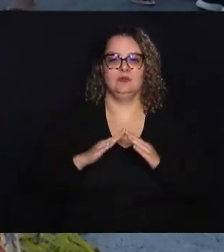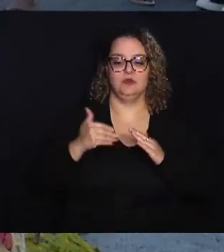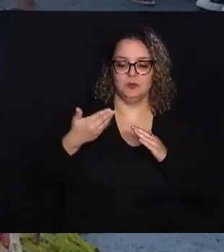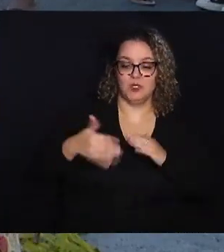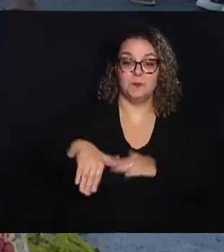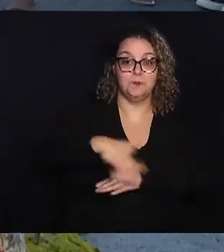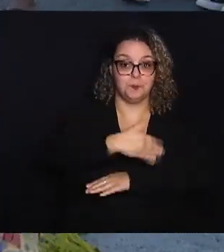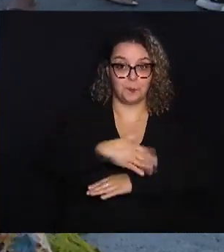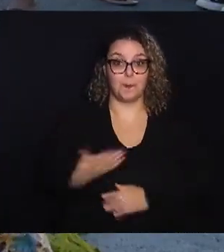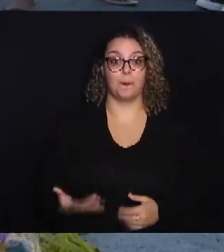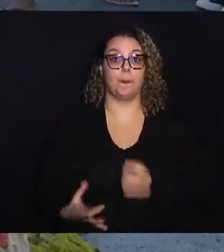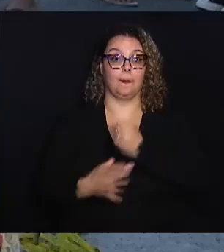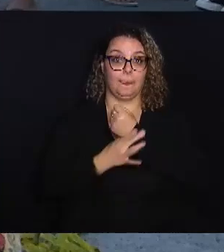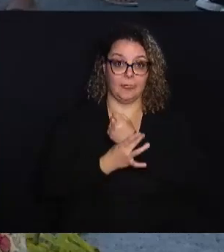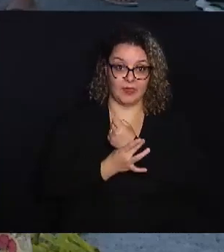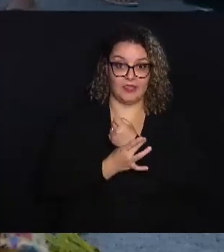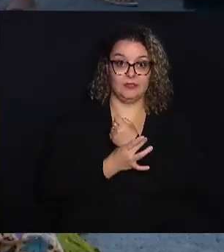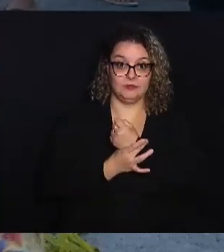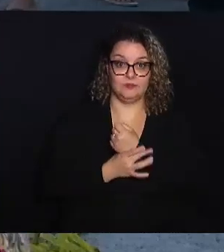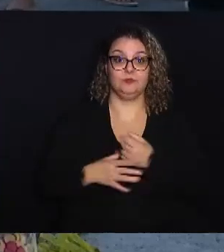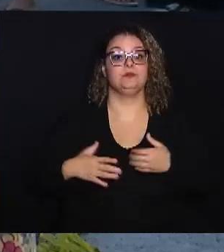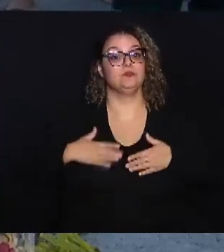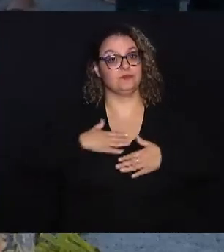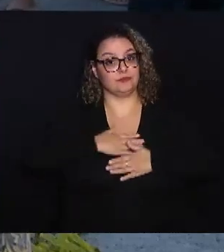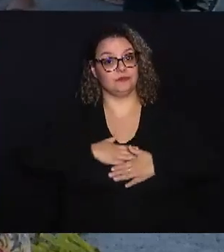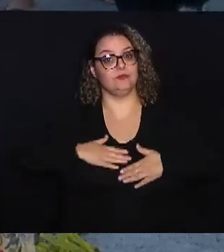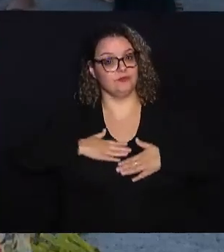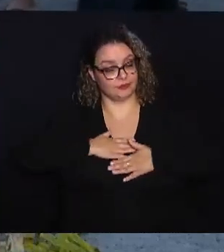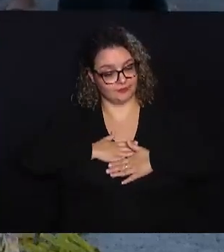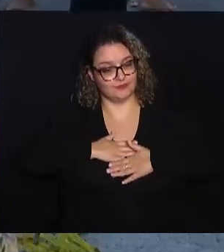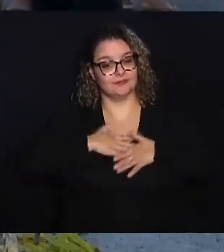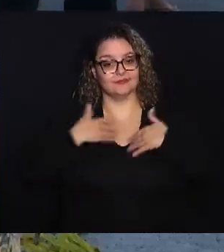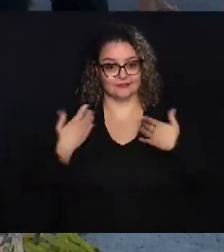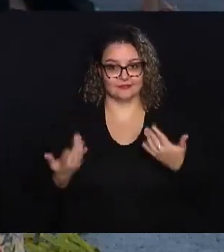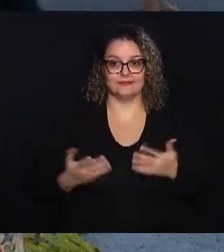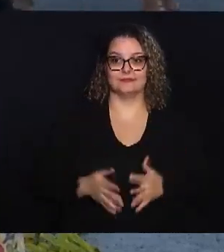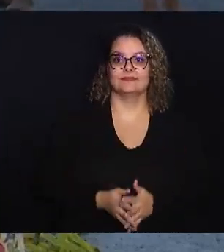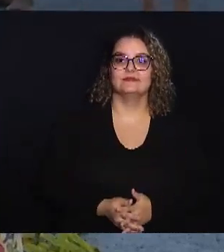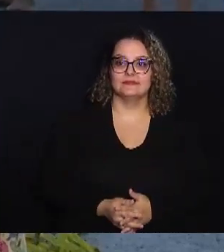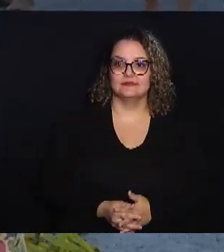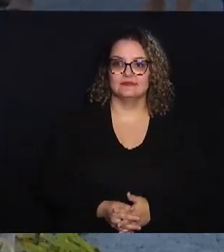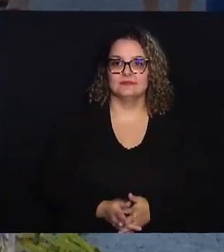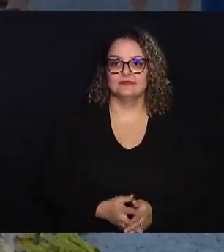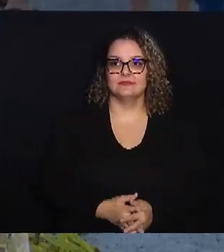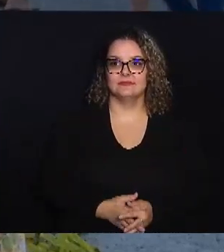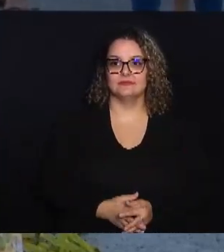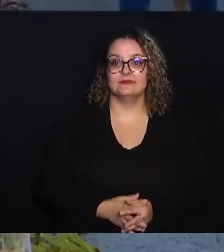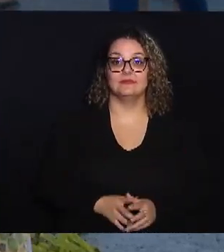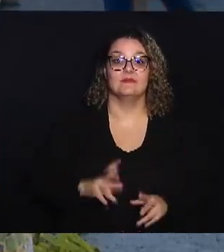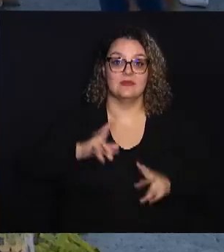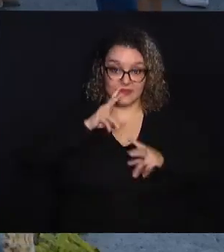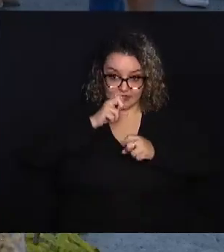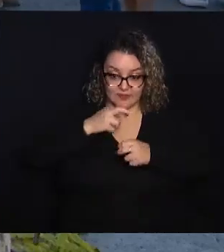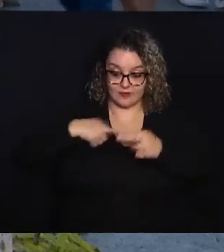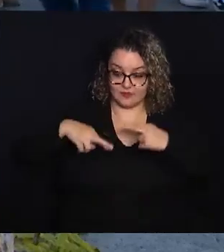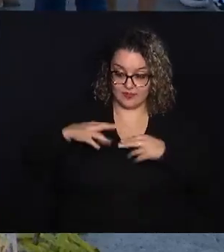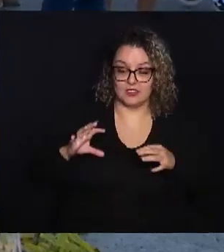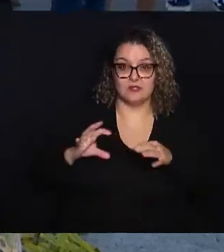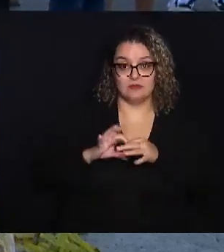de brincar na rua, de uma forma segura, prazerosa e que fortaleça os